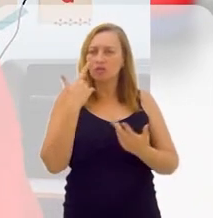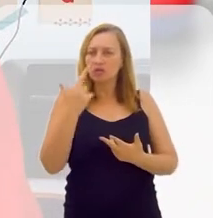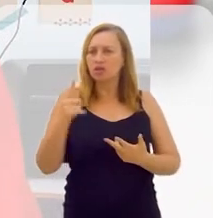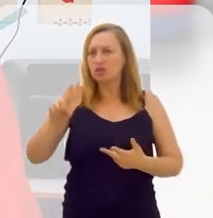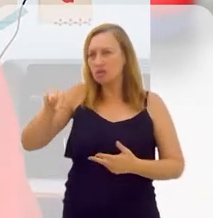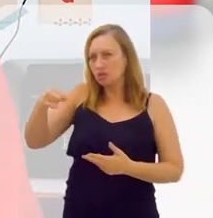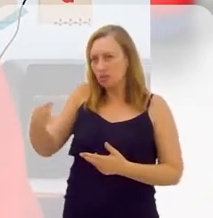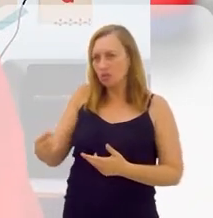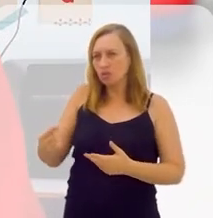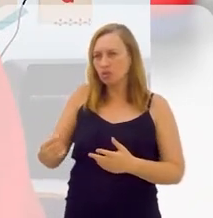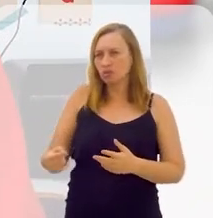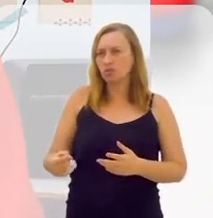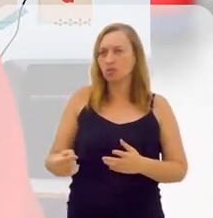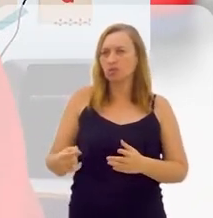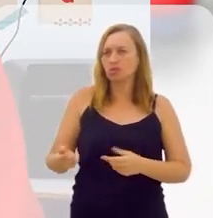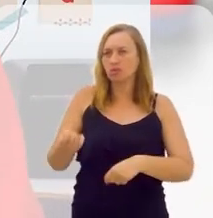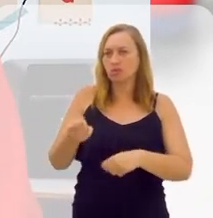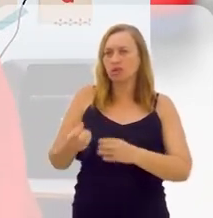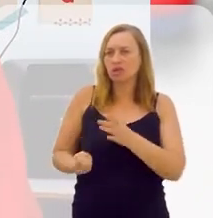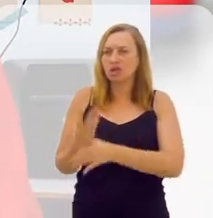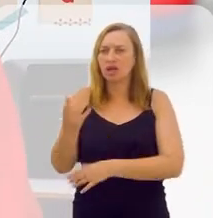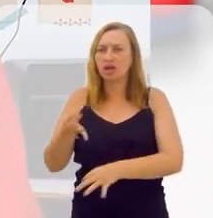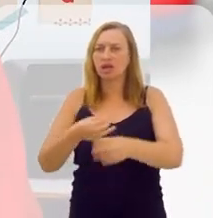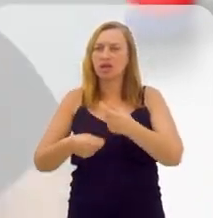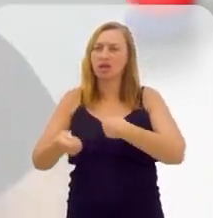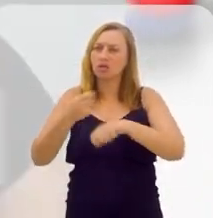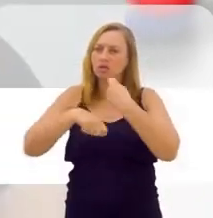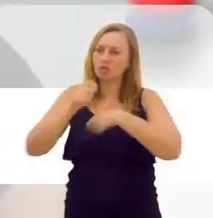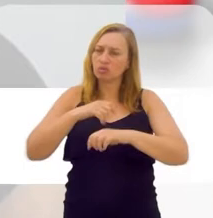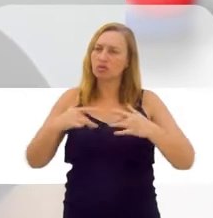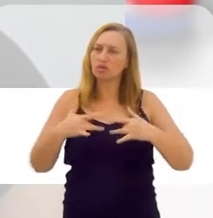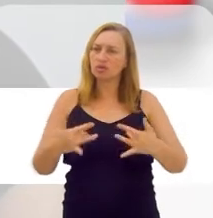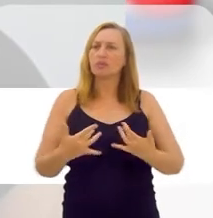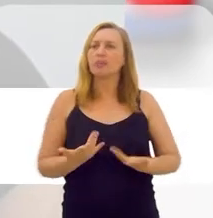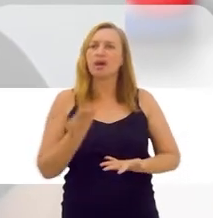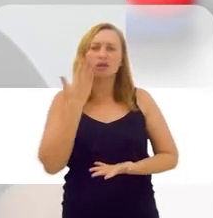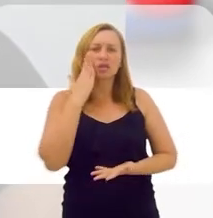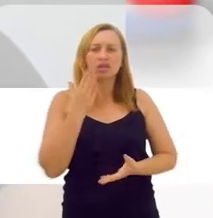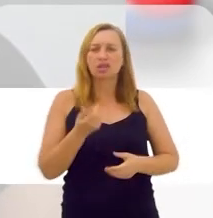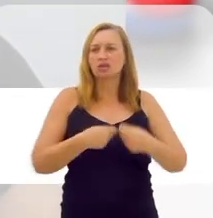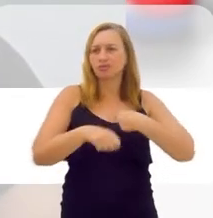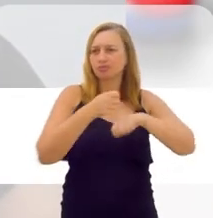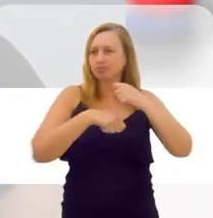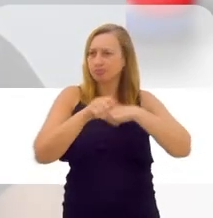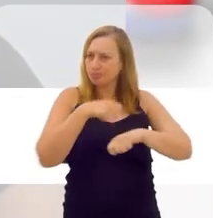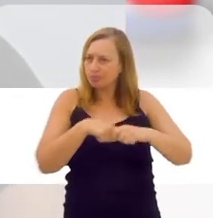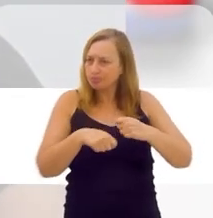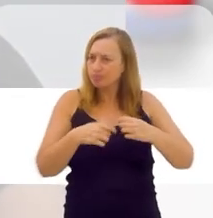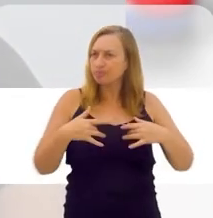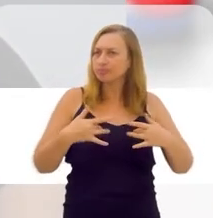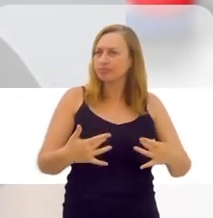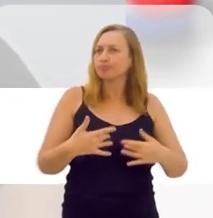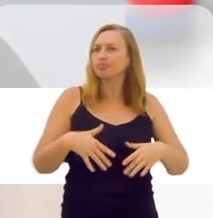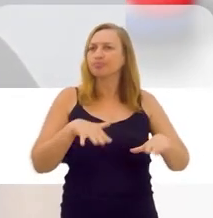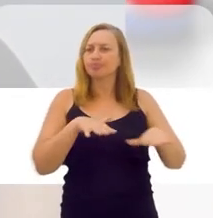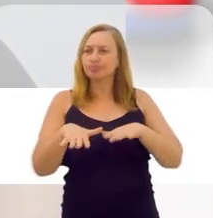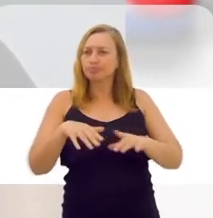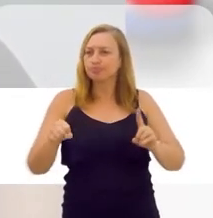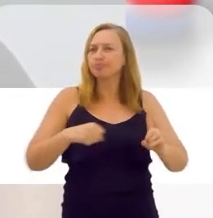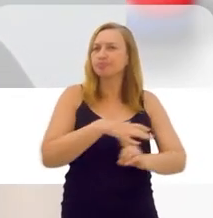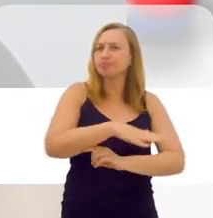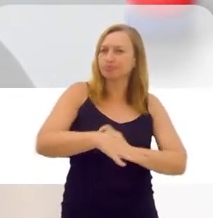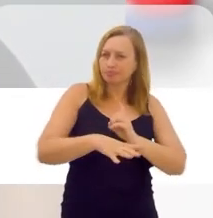dessa outra maneira de fazer economia. Eu entendo, enfim, né? A economia solidária, ela é um